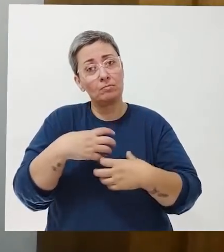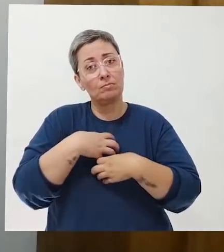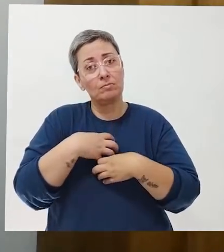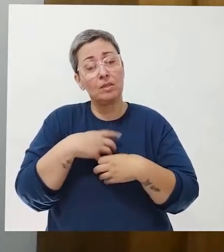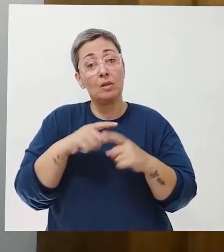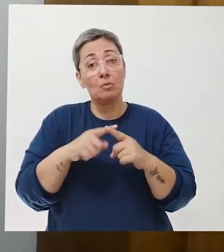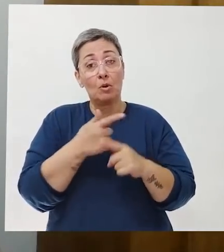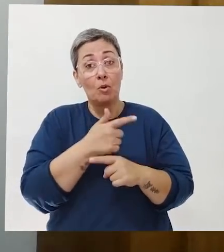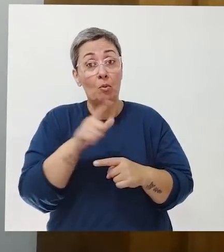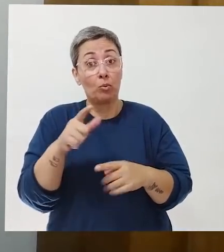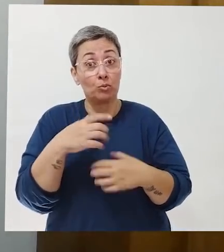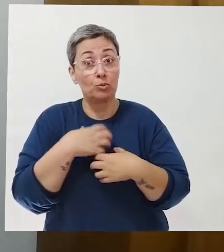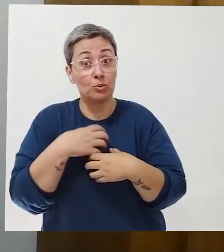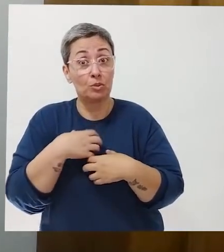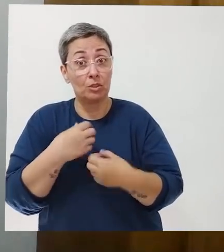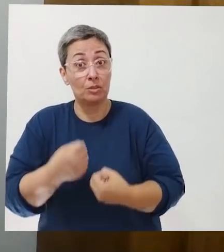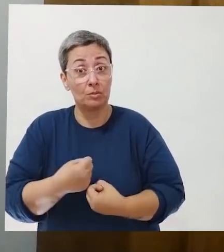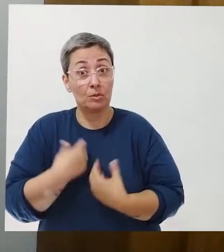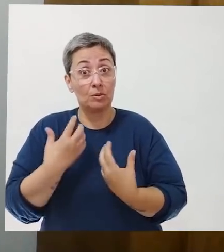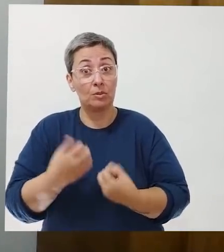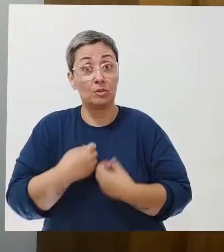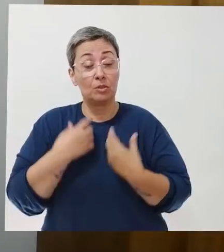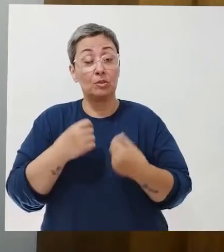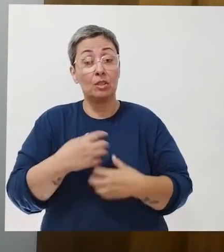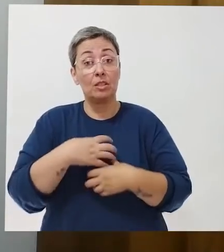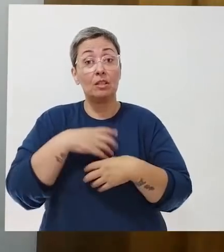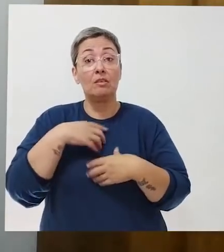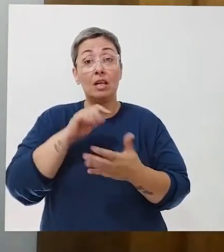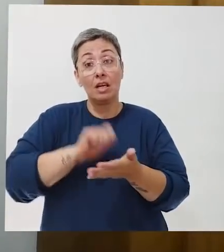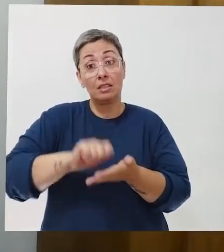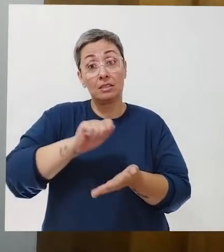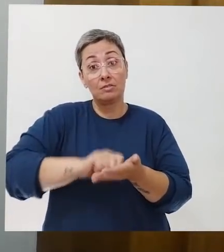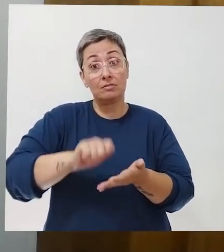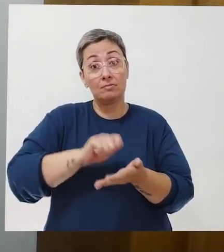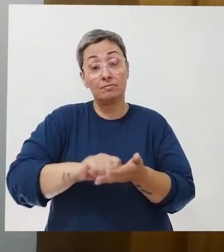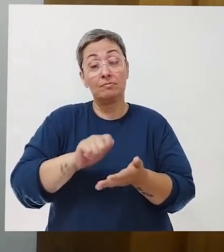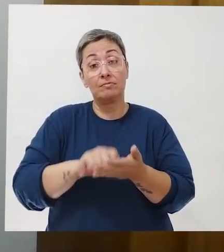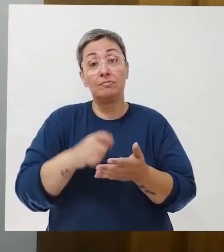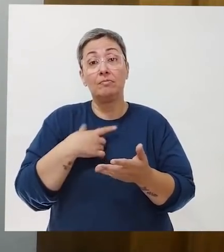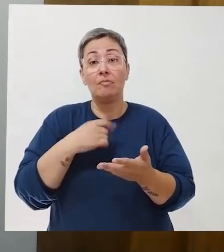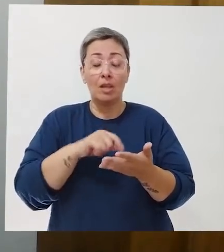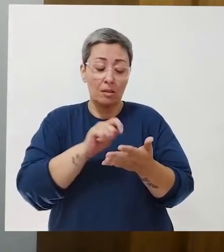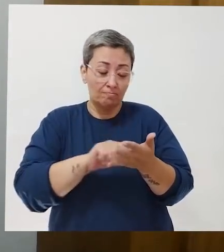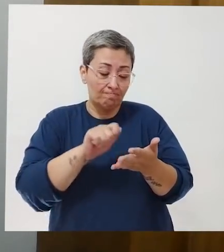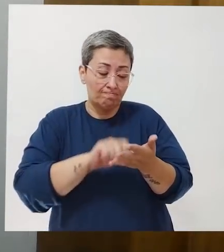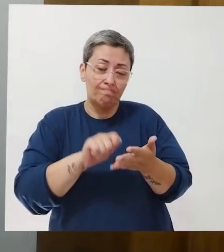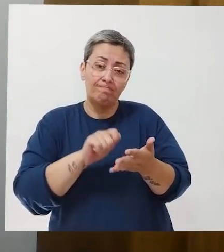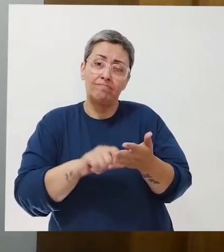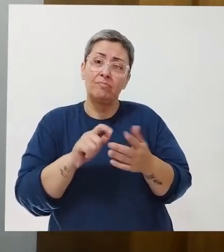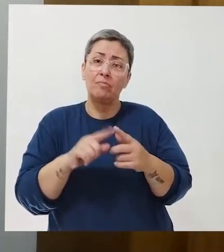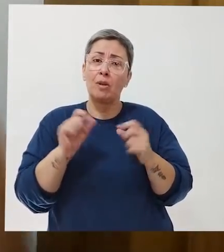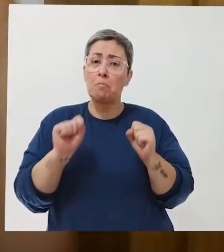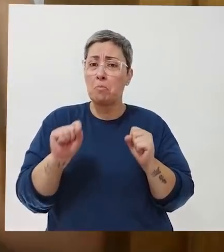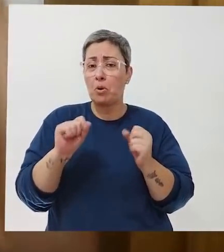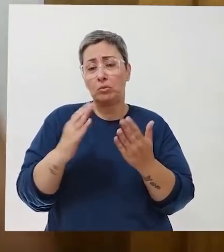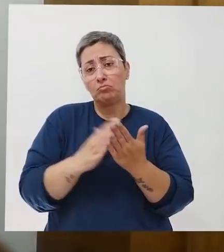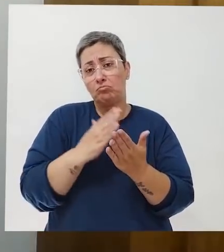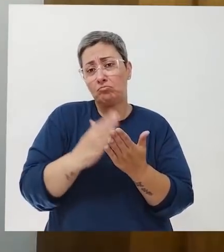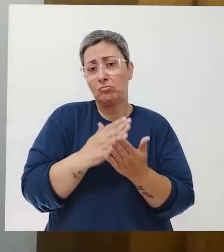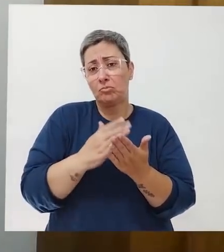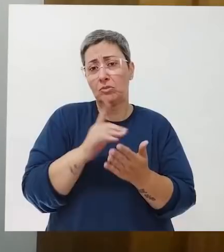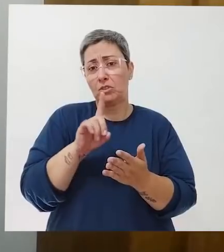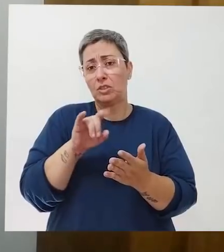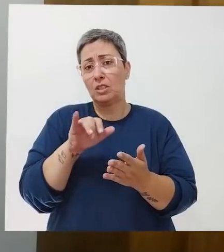sentindo. Uma outra forma de expressar o que está sentindo é escrevendo. Tente colocar no papel, pode ser até em um